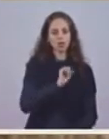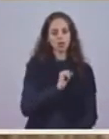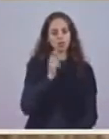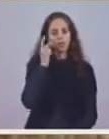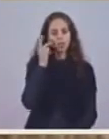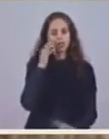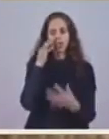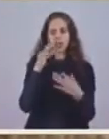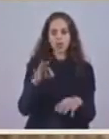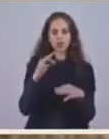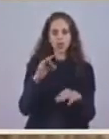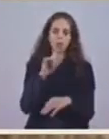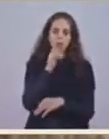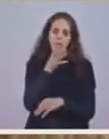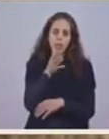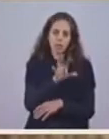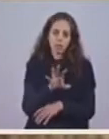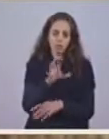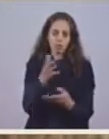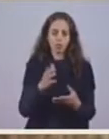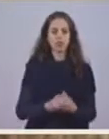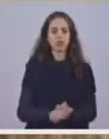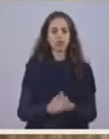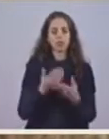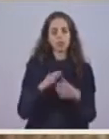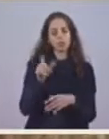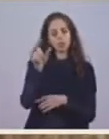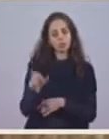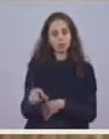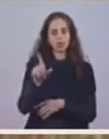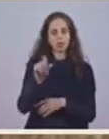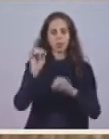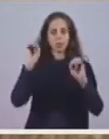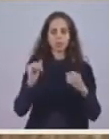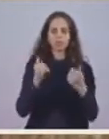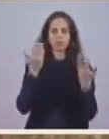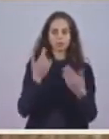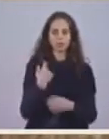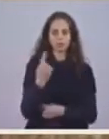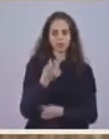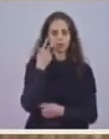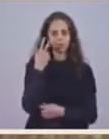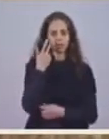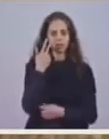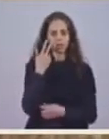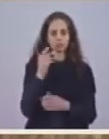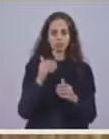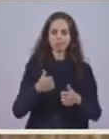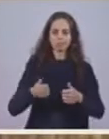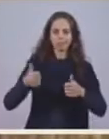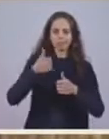vida natural, podemos dizer, mas Ele é também a fonte da nossa vida